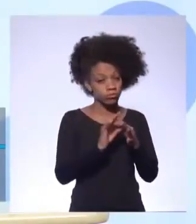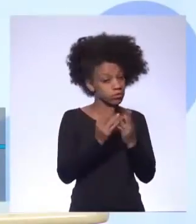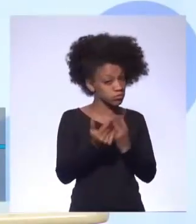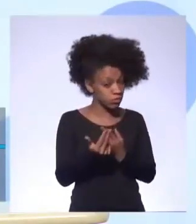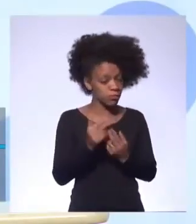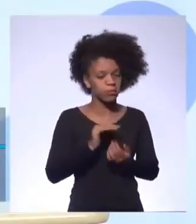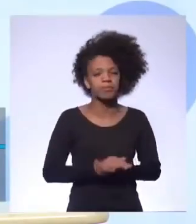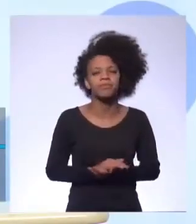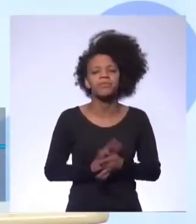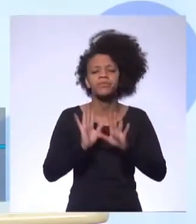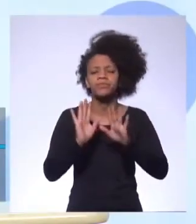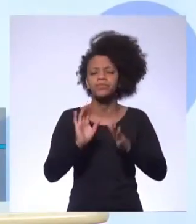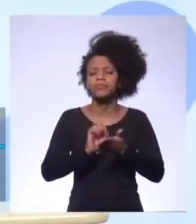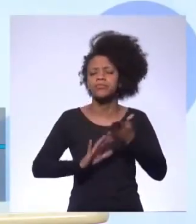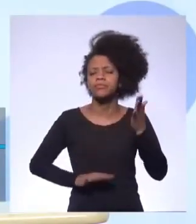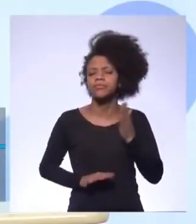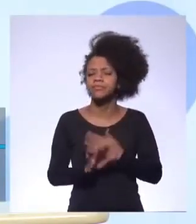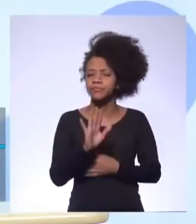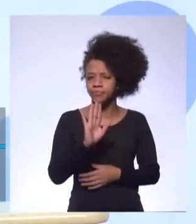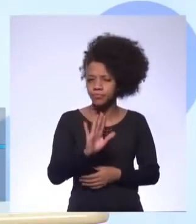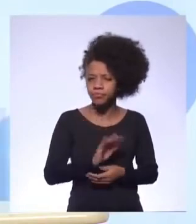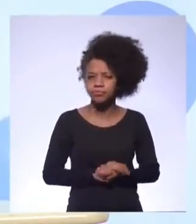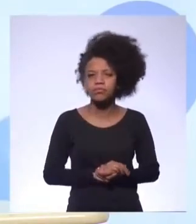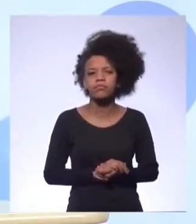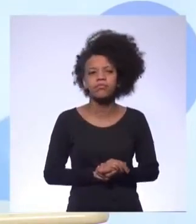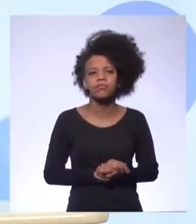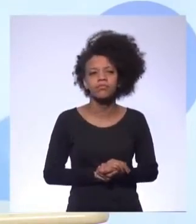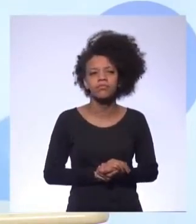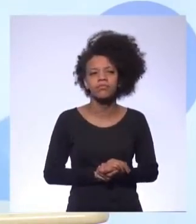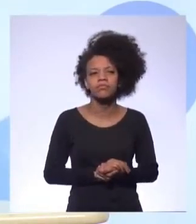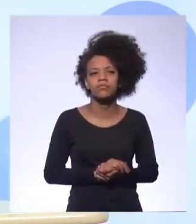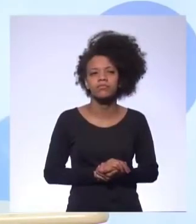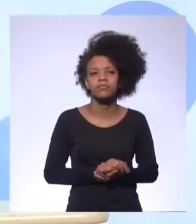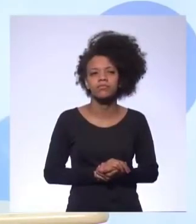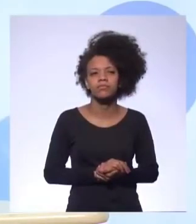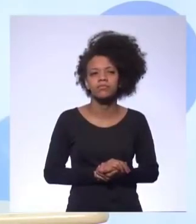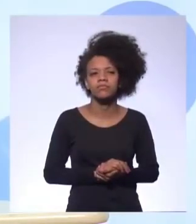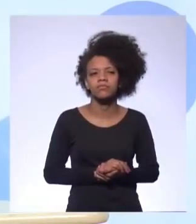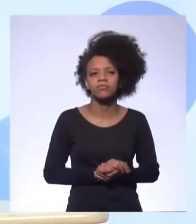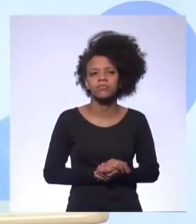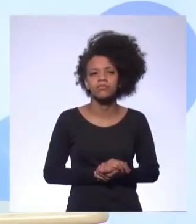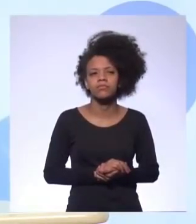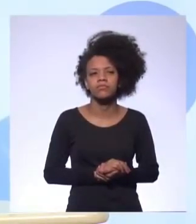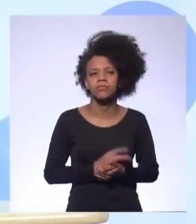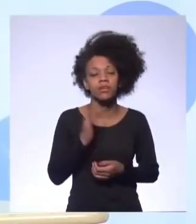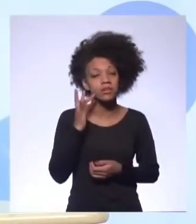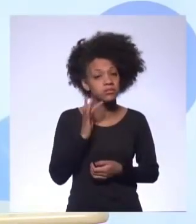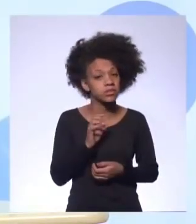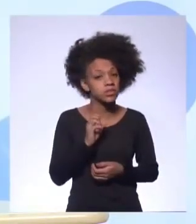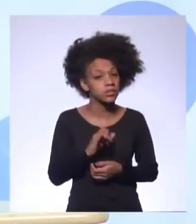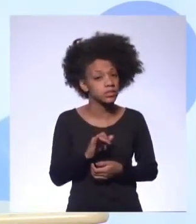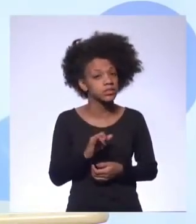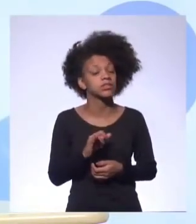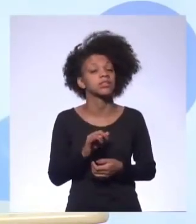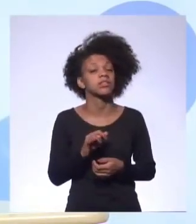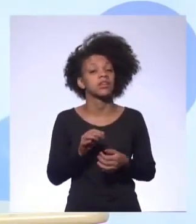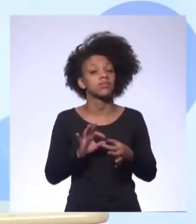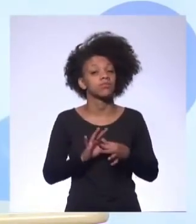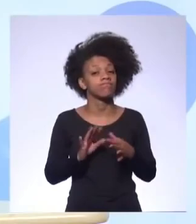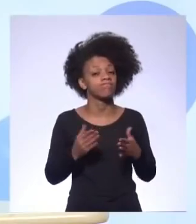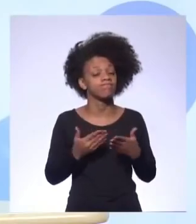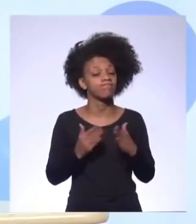O exercício é o seguinte, ó. A gente pode até fazer... Não sei se vai dar para fazer no aberto,